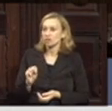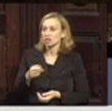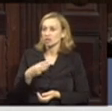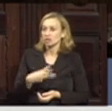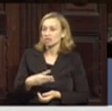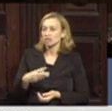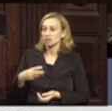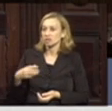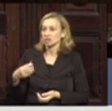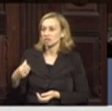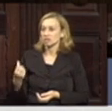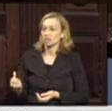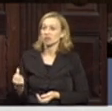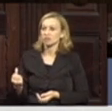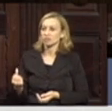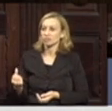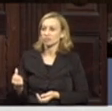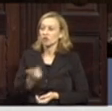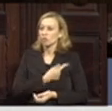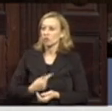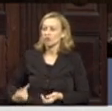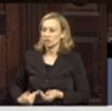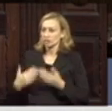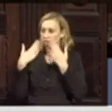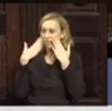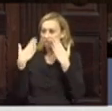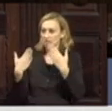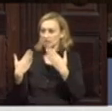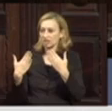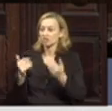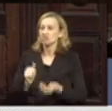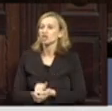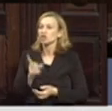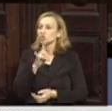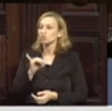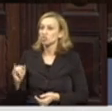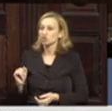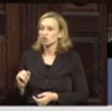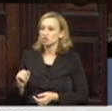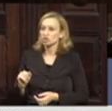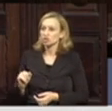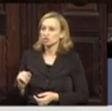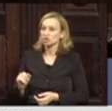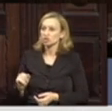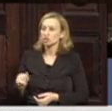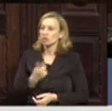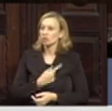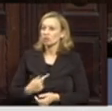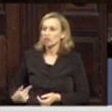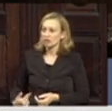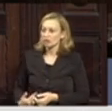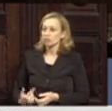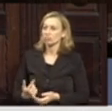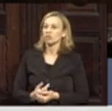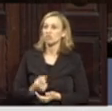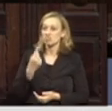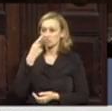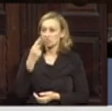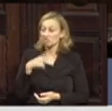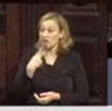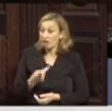e, na verdade, a população está à própria sorte. O que vimos, para concluir, foi um grande